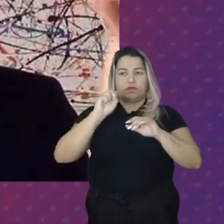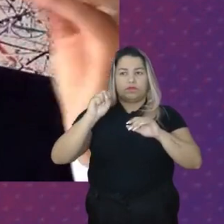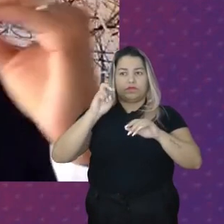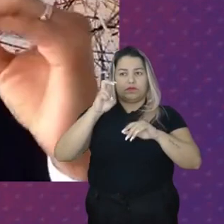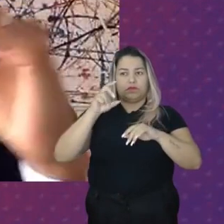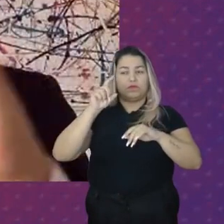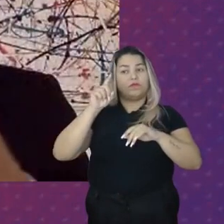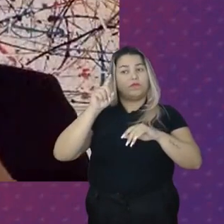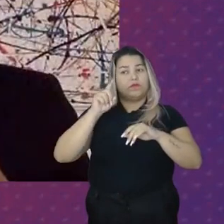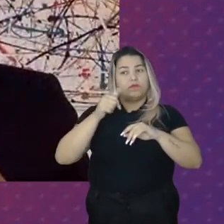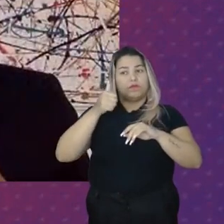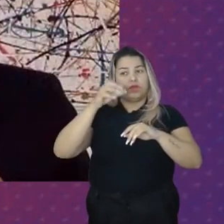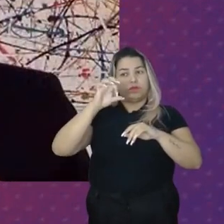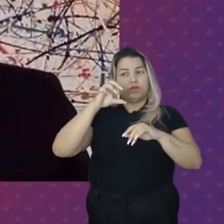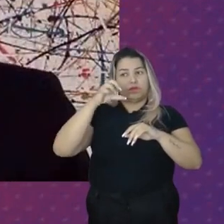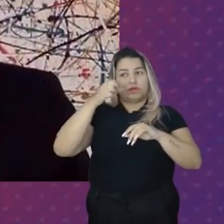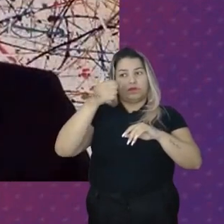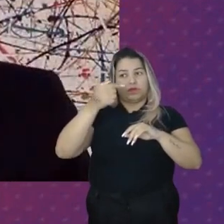71.885 de